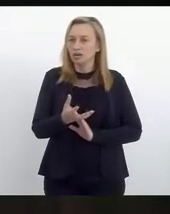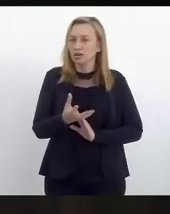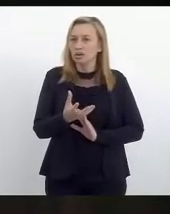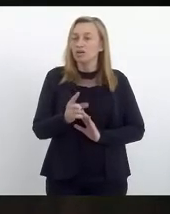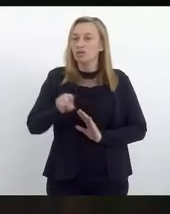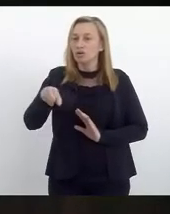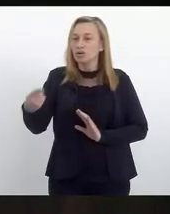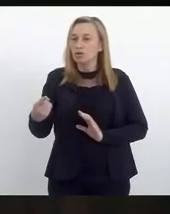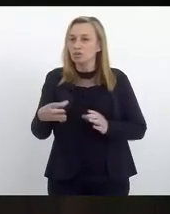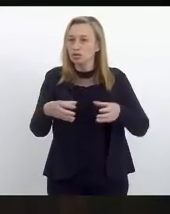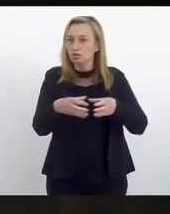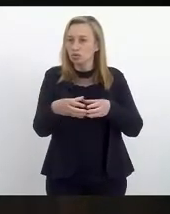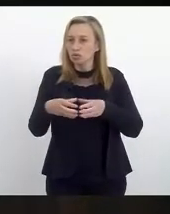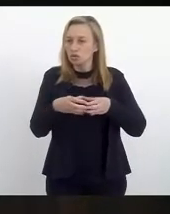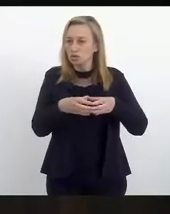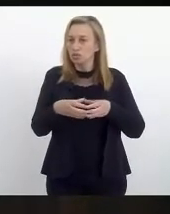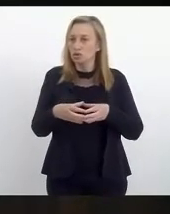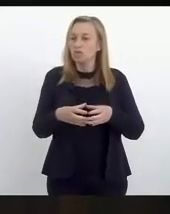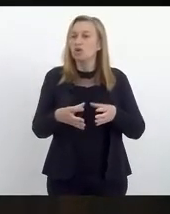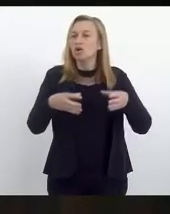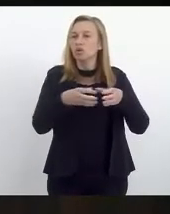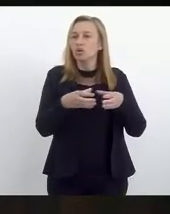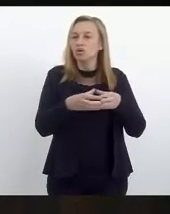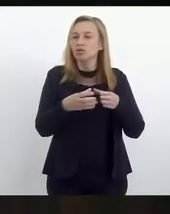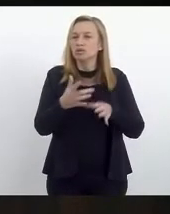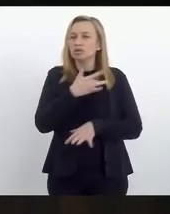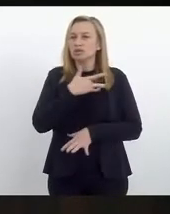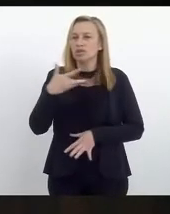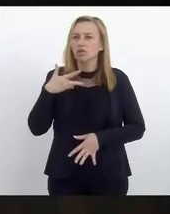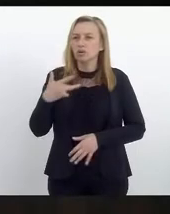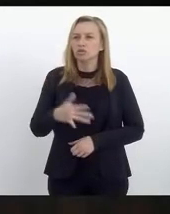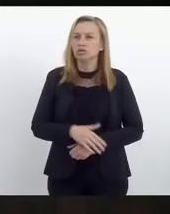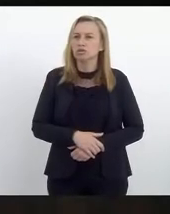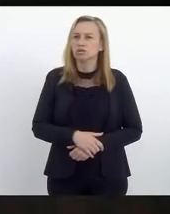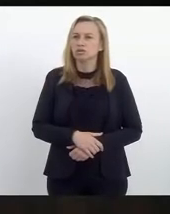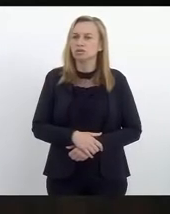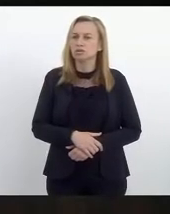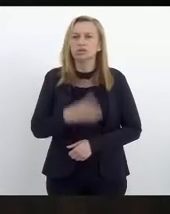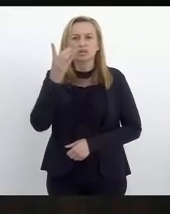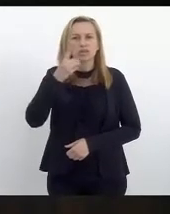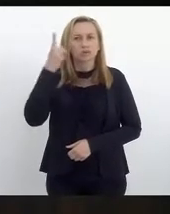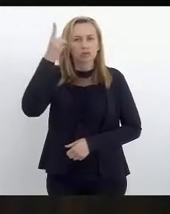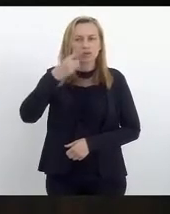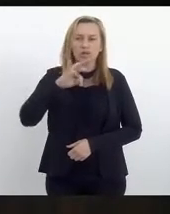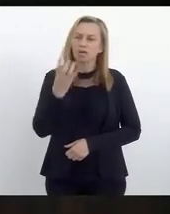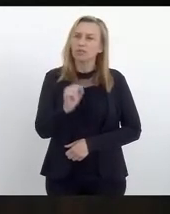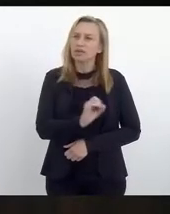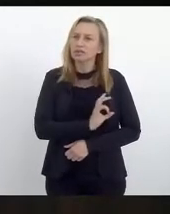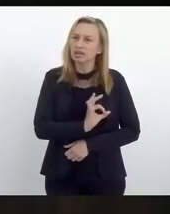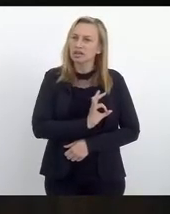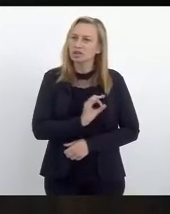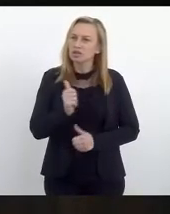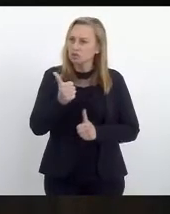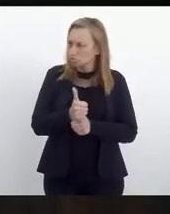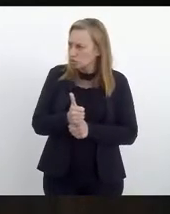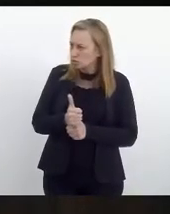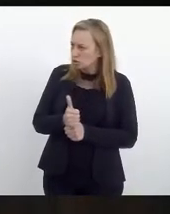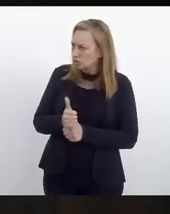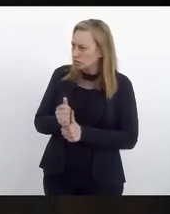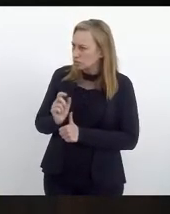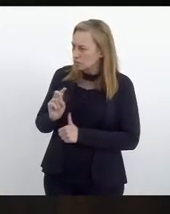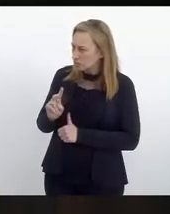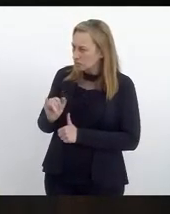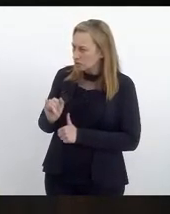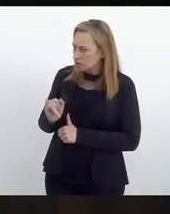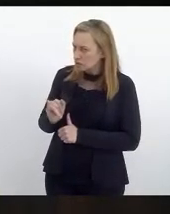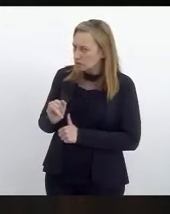outras comissões. Pela Comissão de Saúde, a deputada Marta Rocha, é pelo substitutivo? Se for